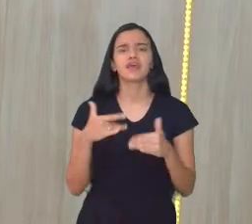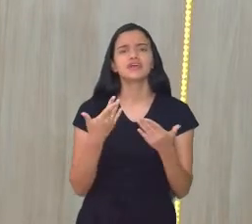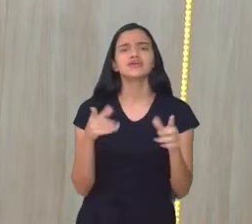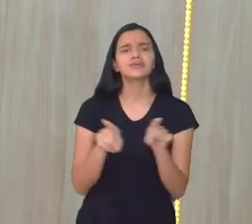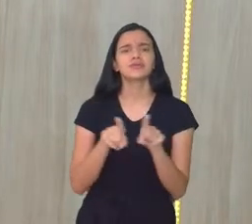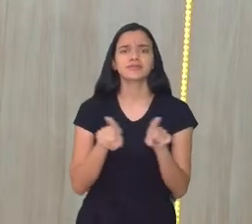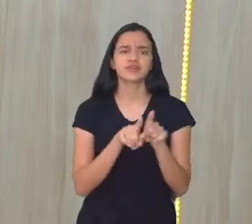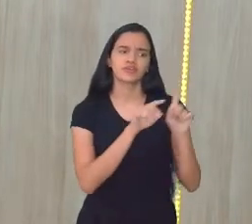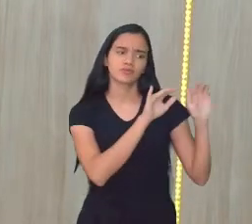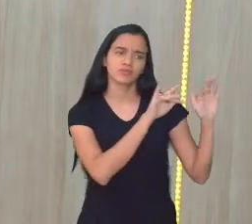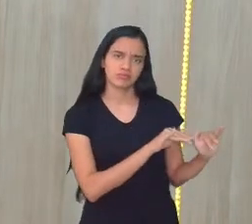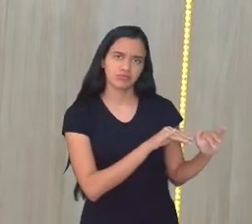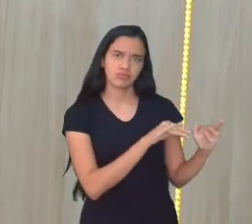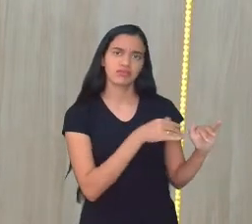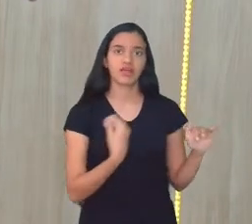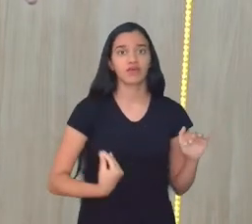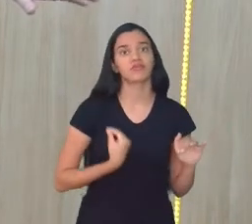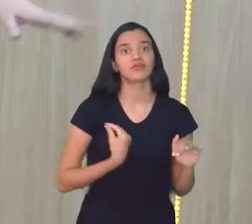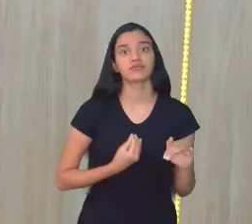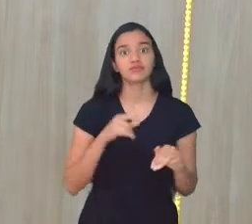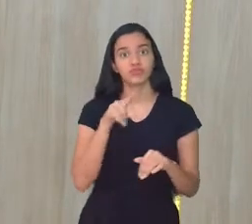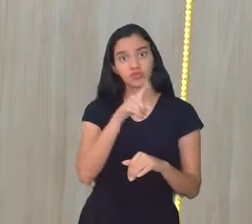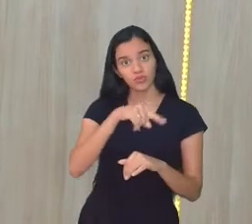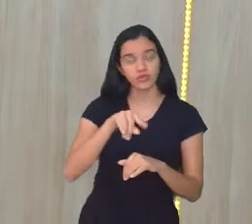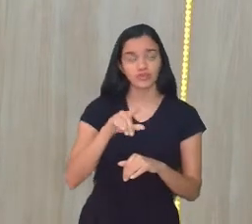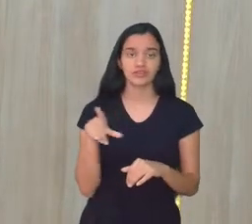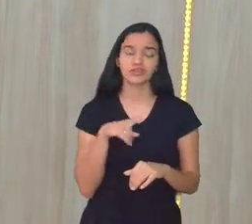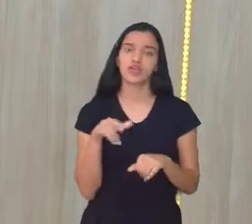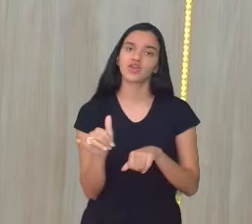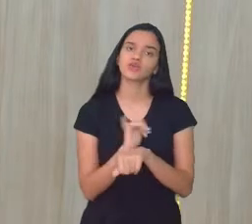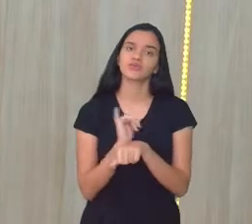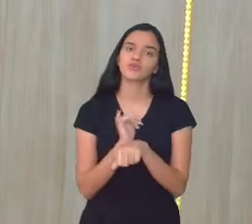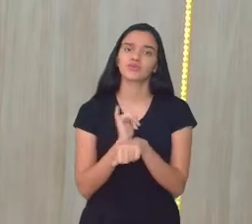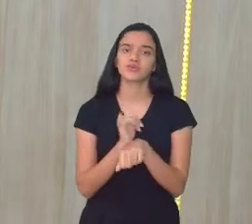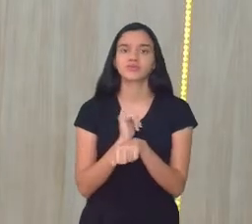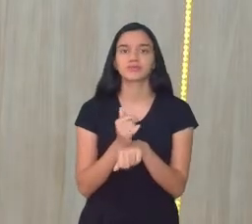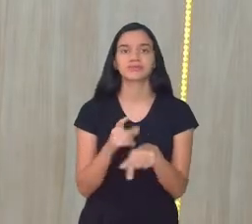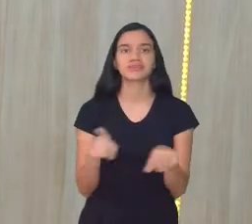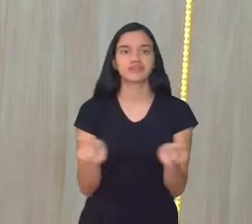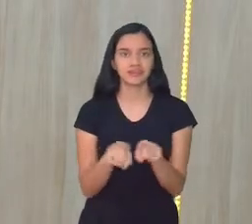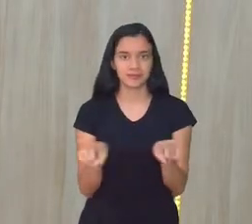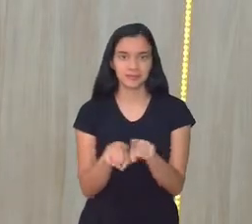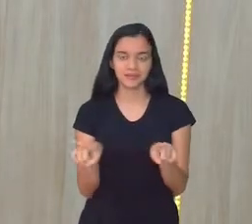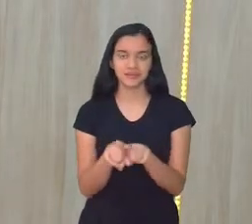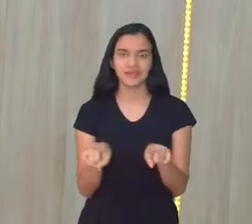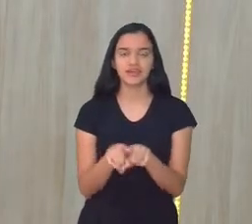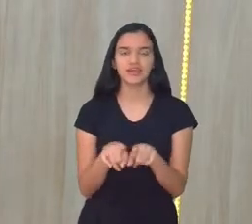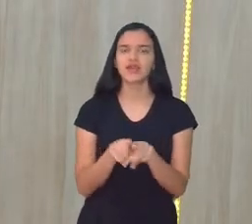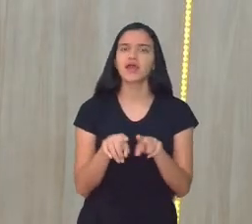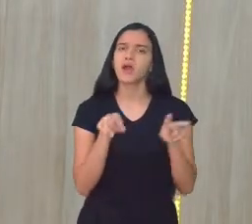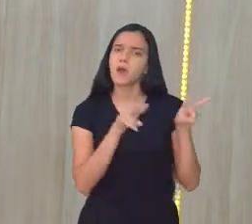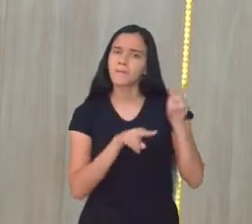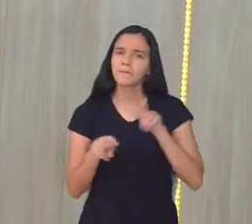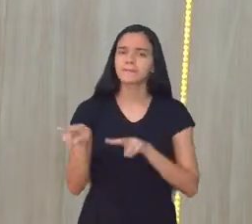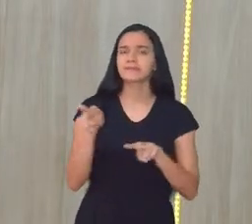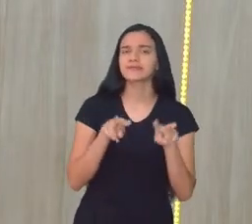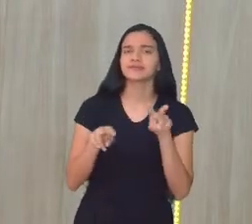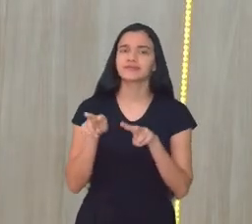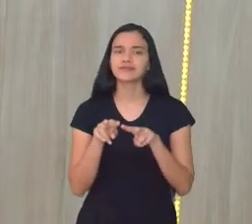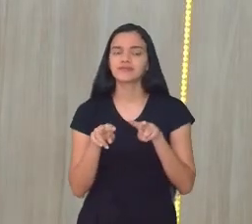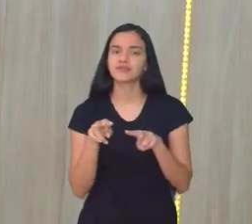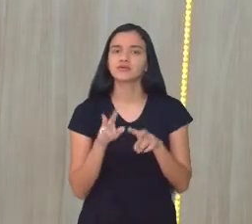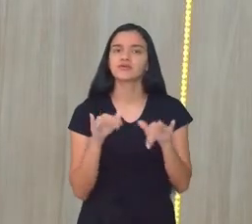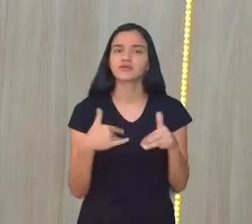além do chat aqui agora ao vivo, vocês têm o YouTube, que vocês podem ir lá e fazer as observações, colocar a